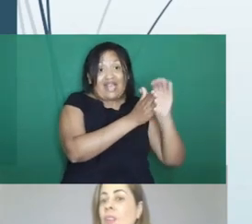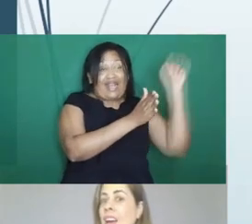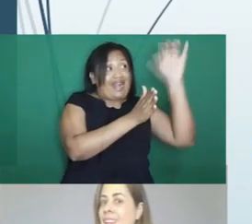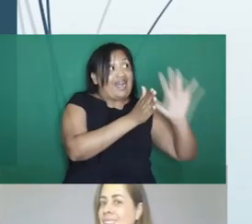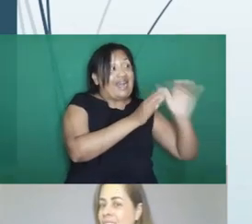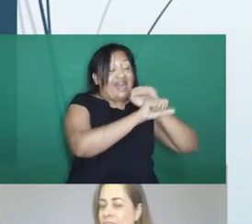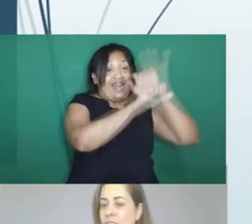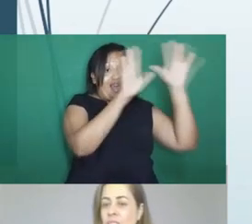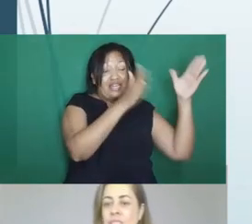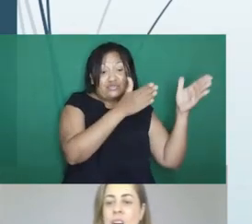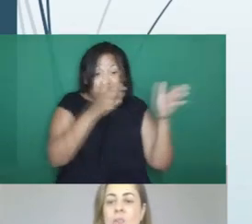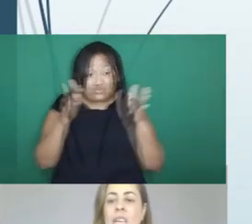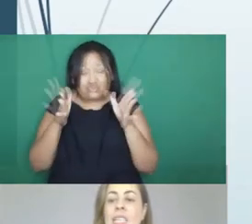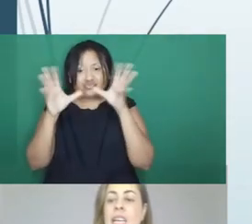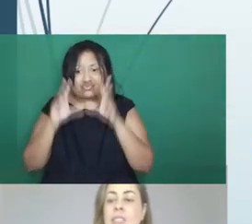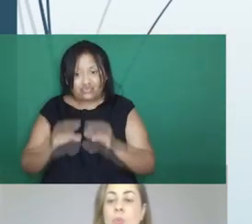horizontal online